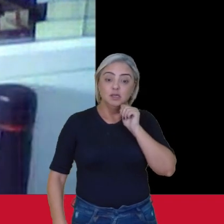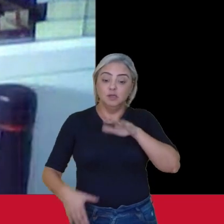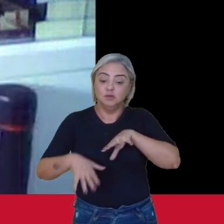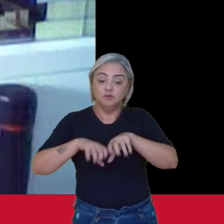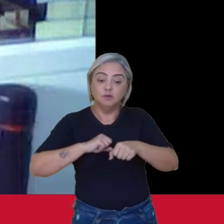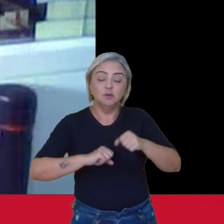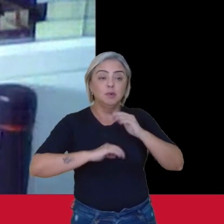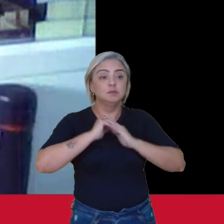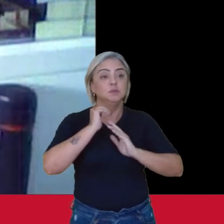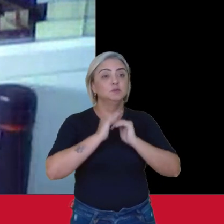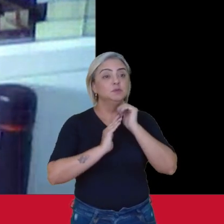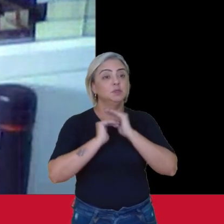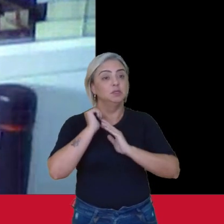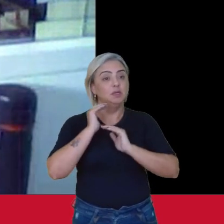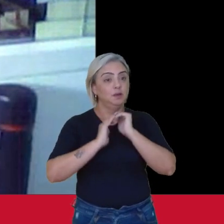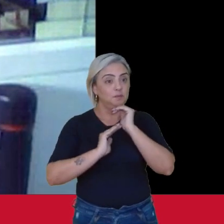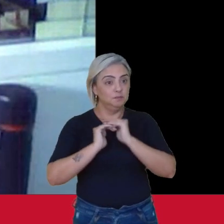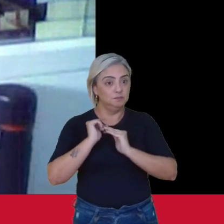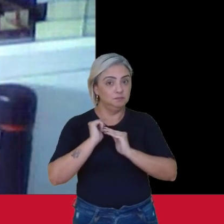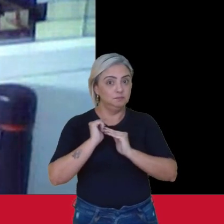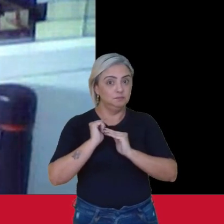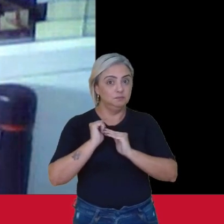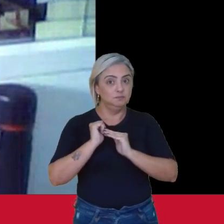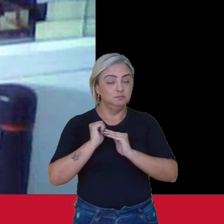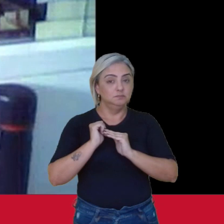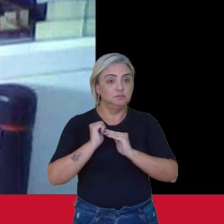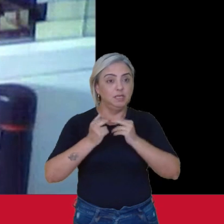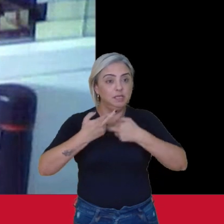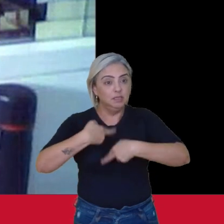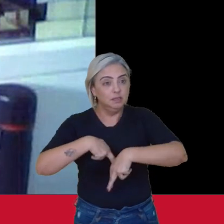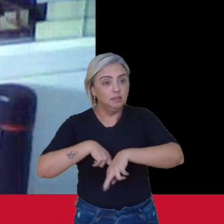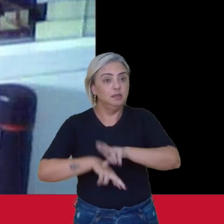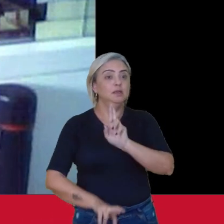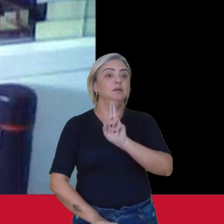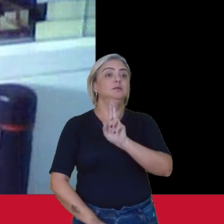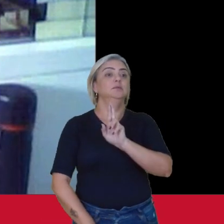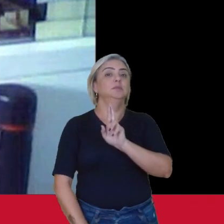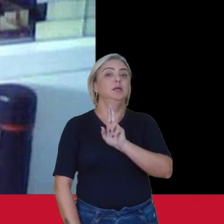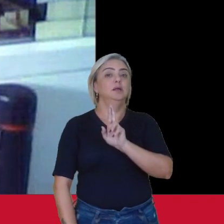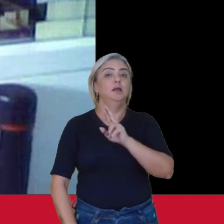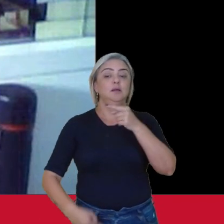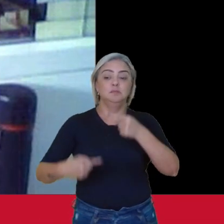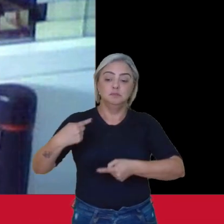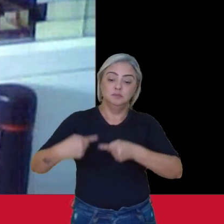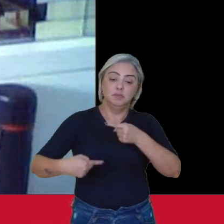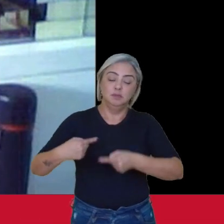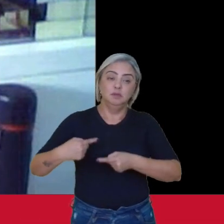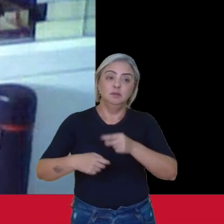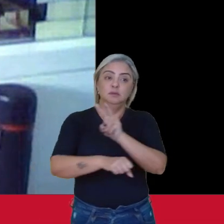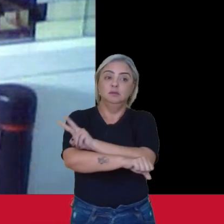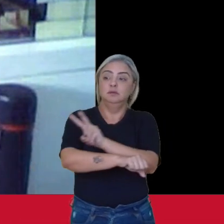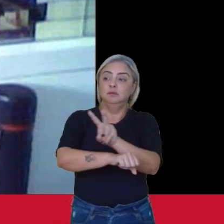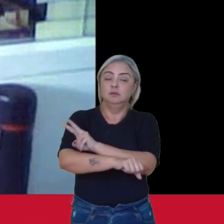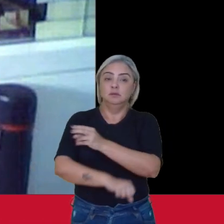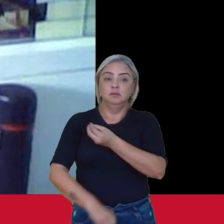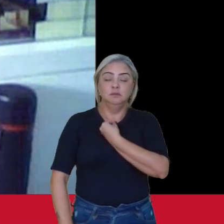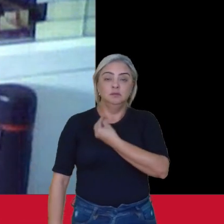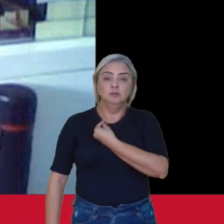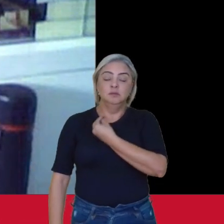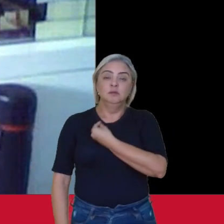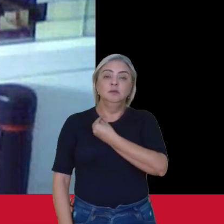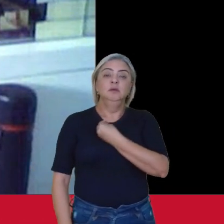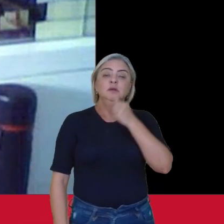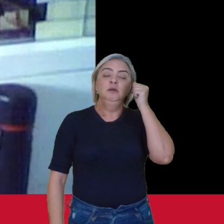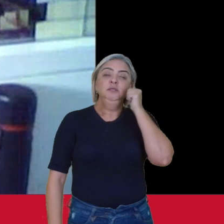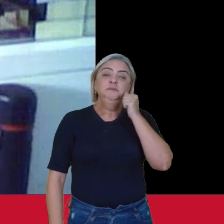formação profissional, e retomar a política de proteção à vida das